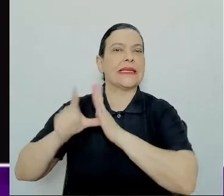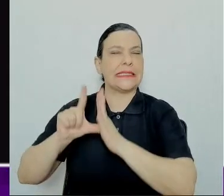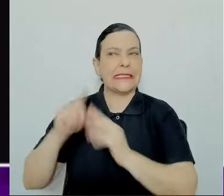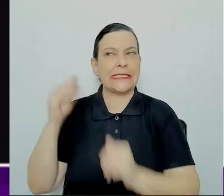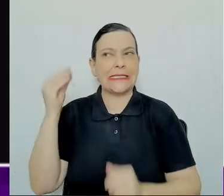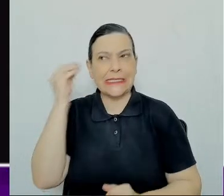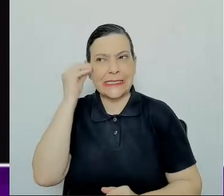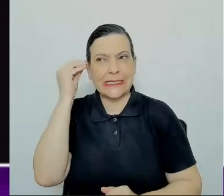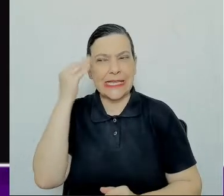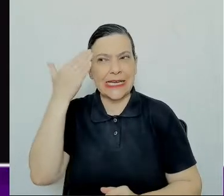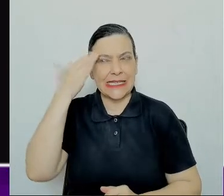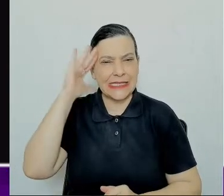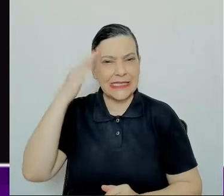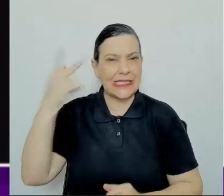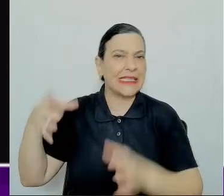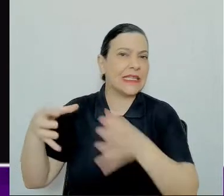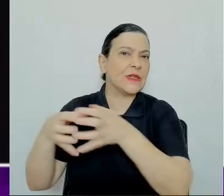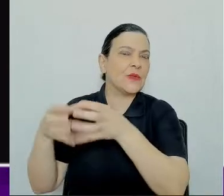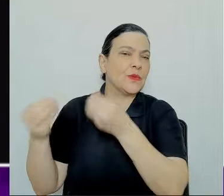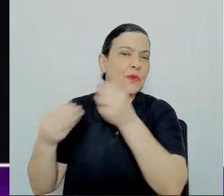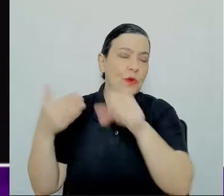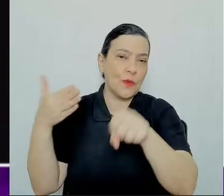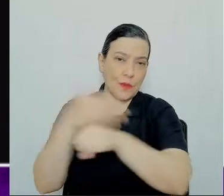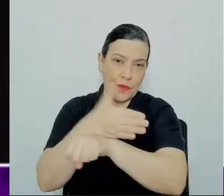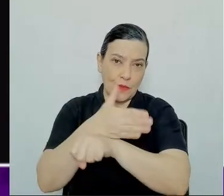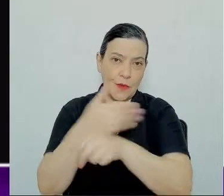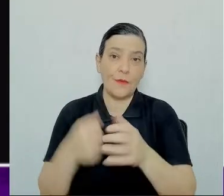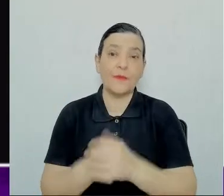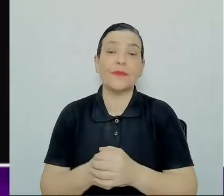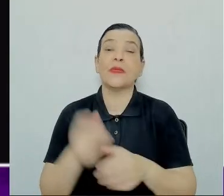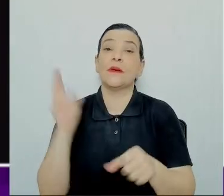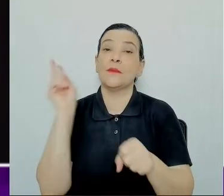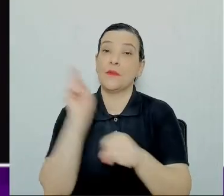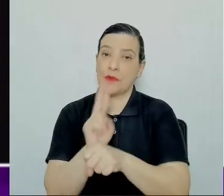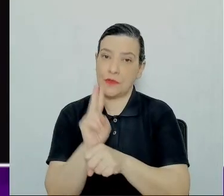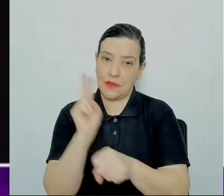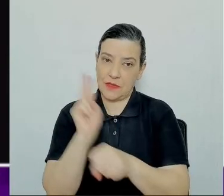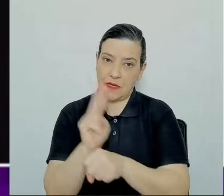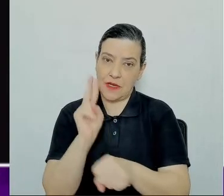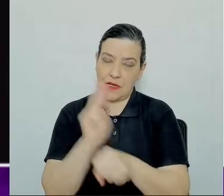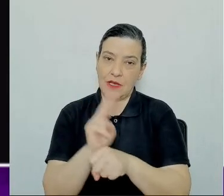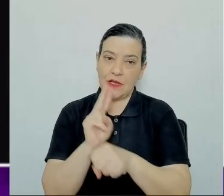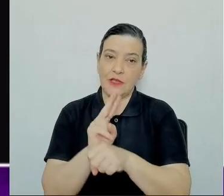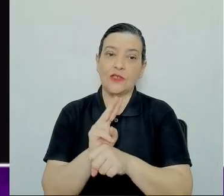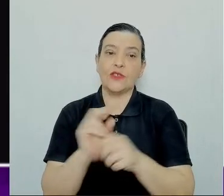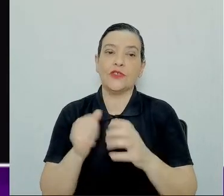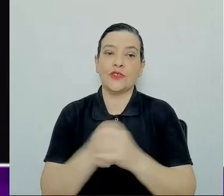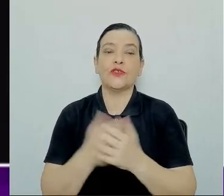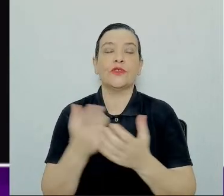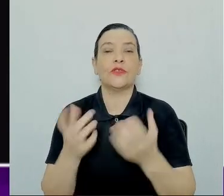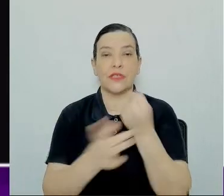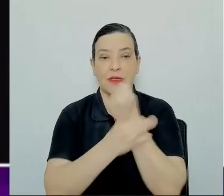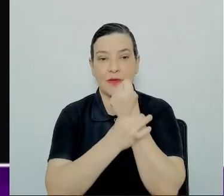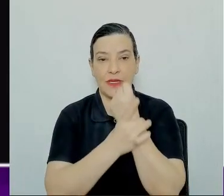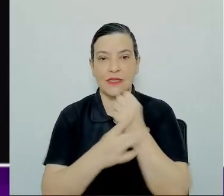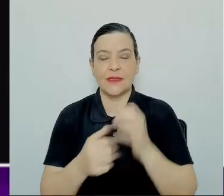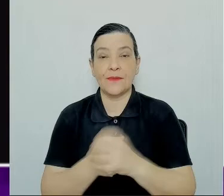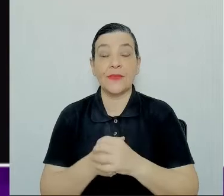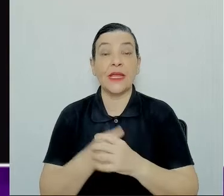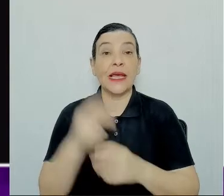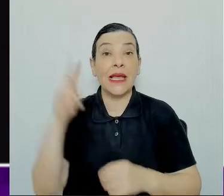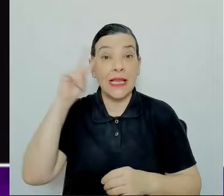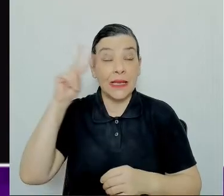prever. E com base nisso, protejo o meu próximo nível de segurança. Lembrando